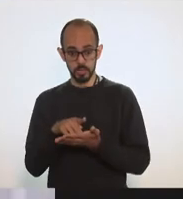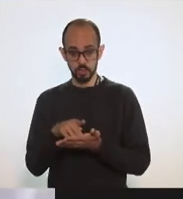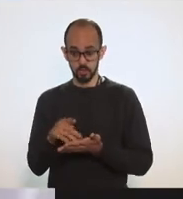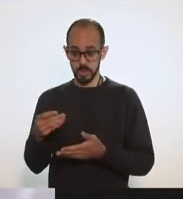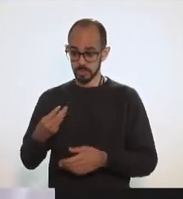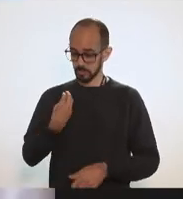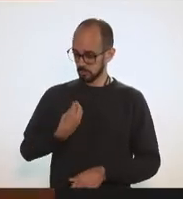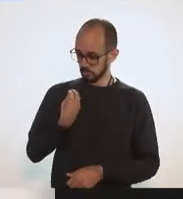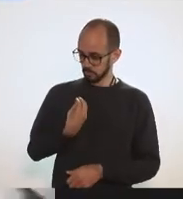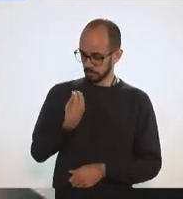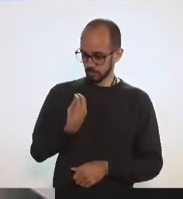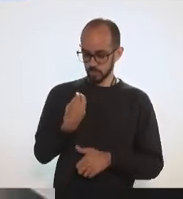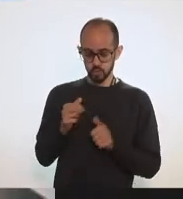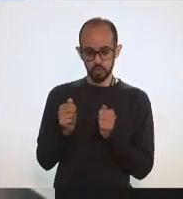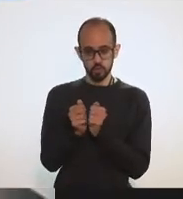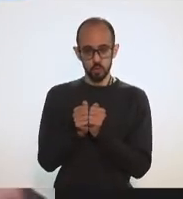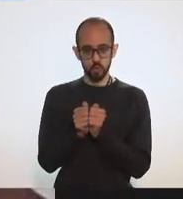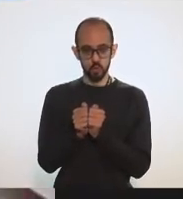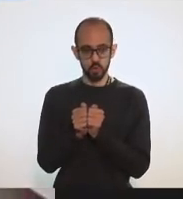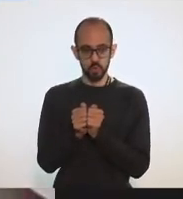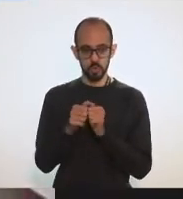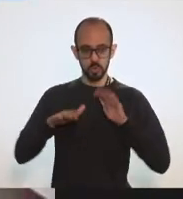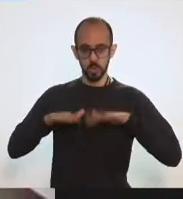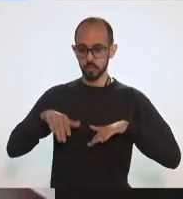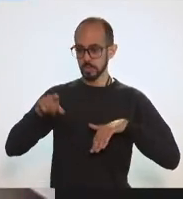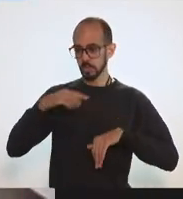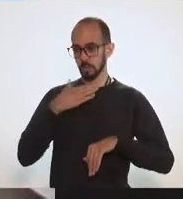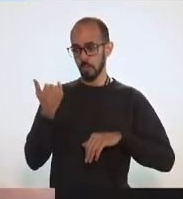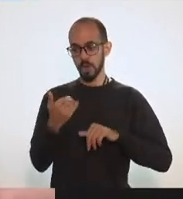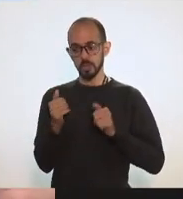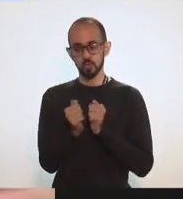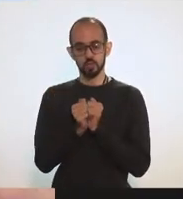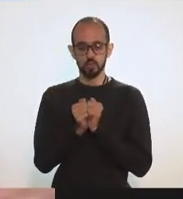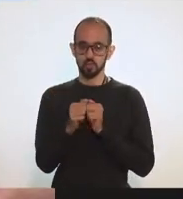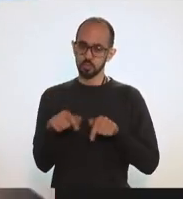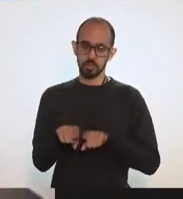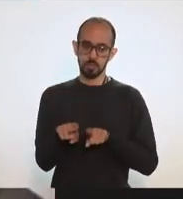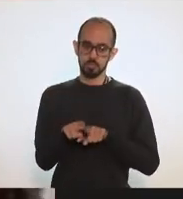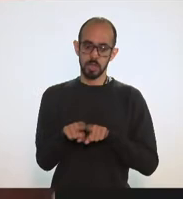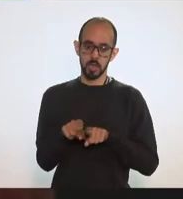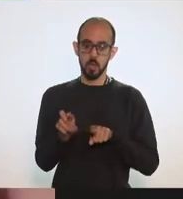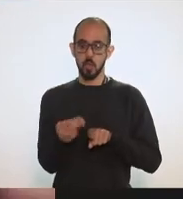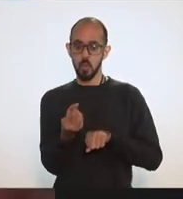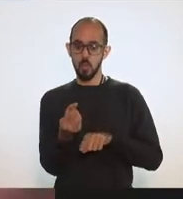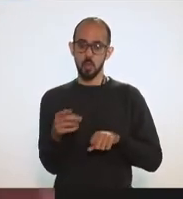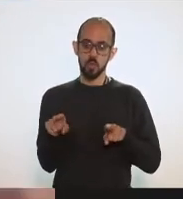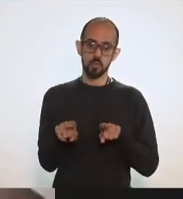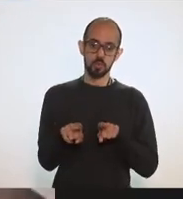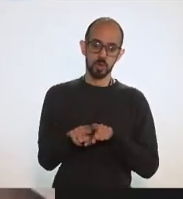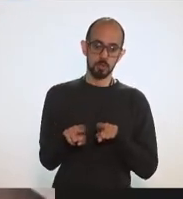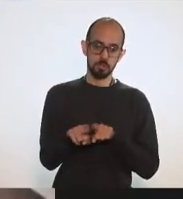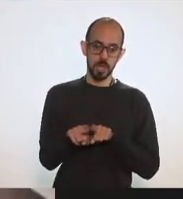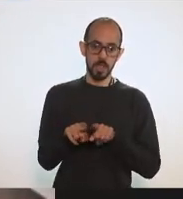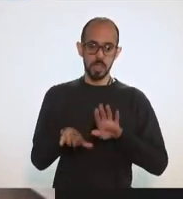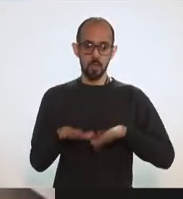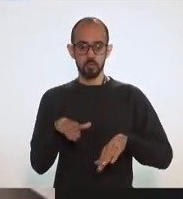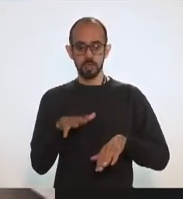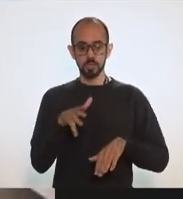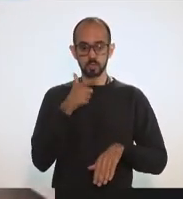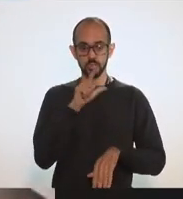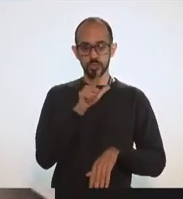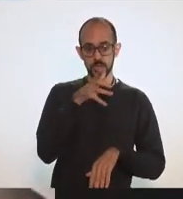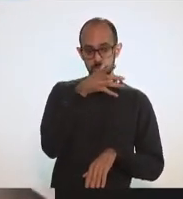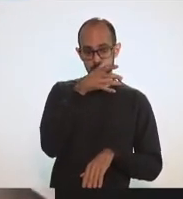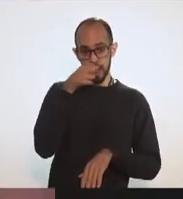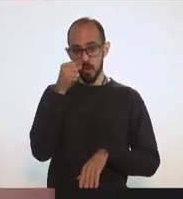no container, talvez, na minha opinião, é que ele tivesse morrido junto ou, eventualmente, conseguido salvar uma criança,